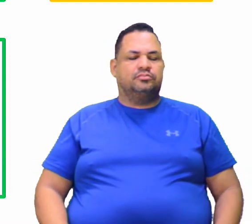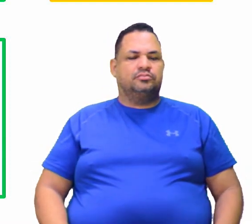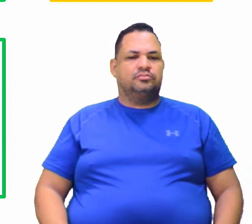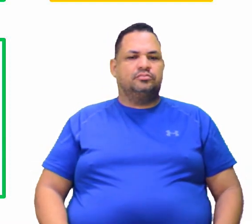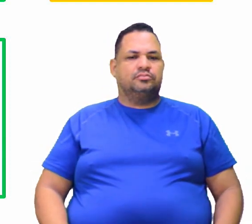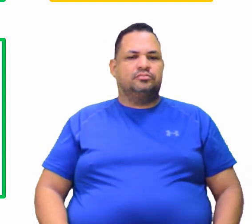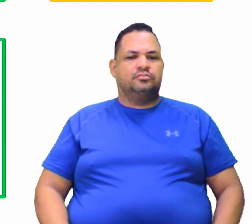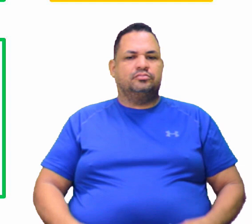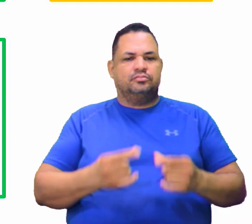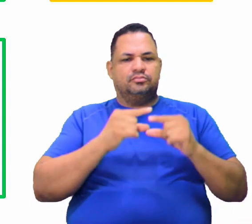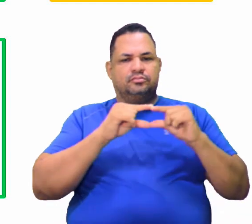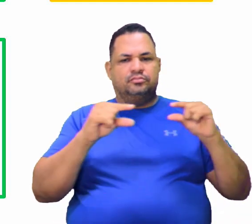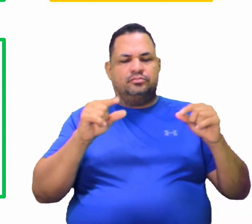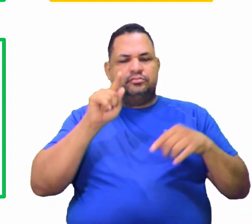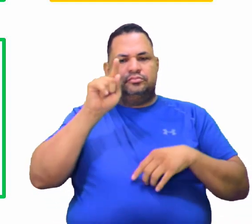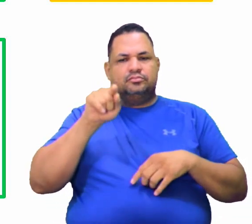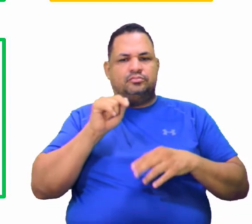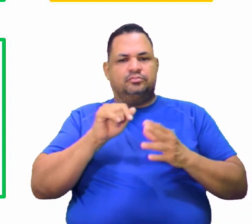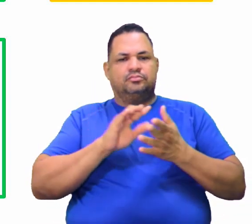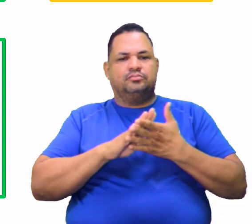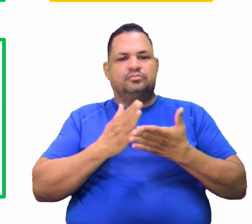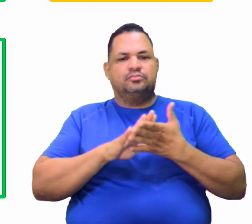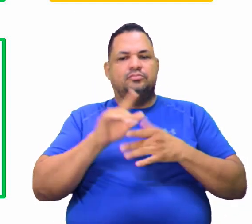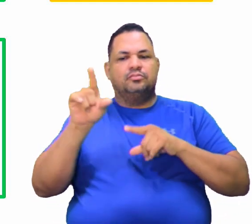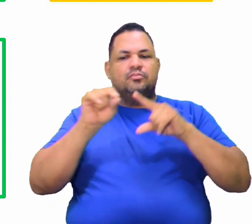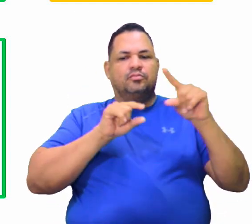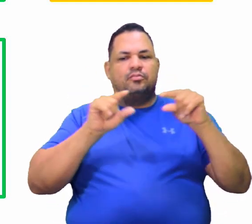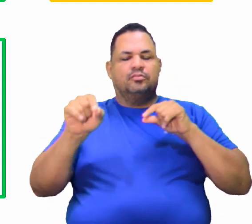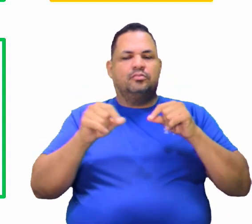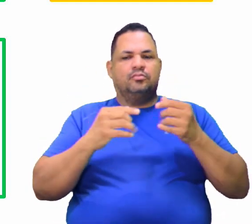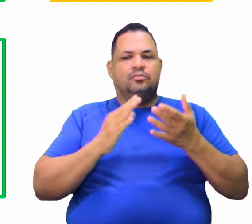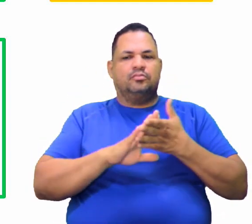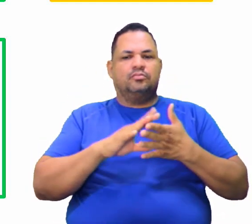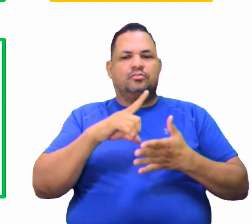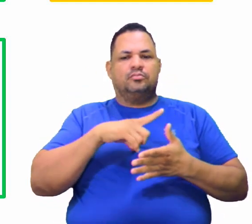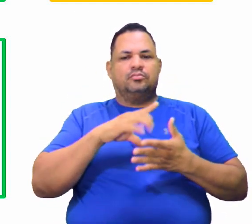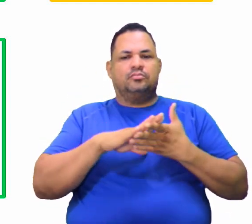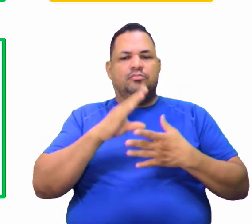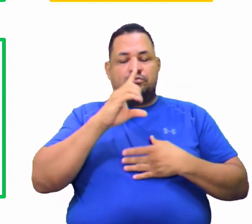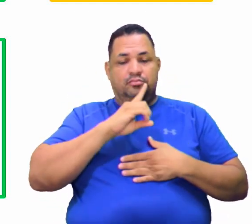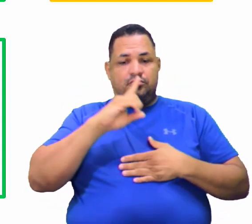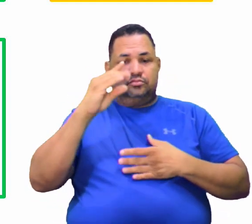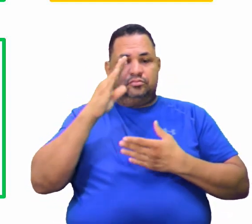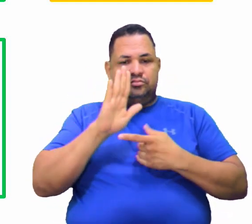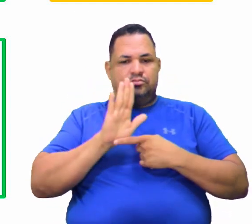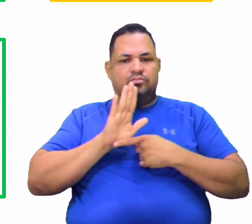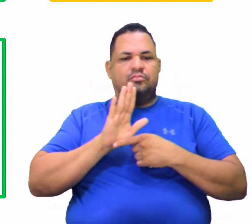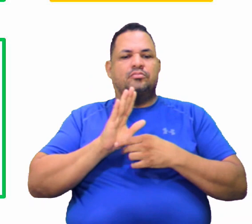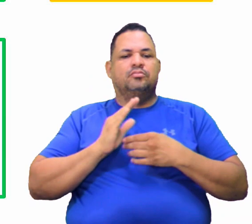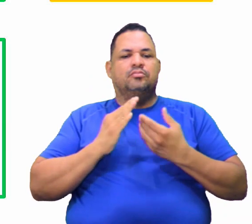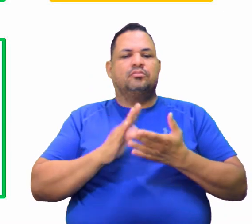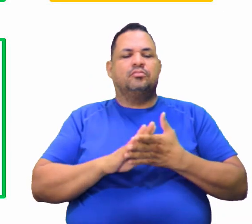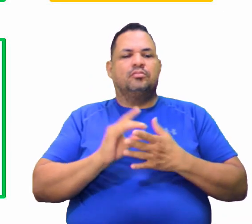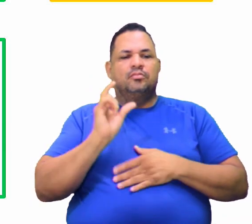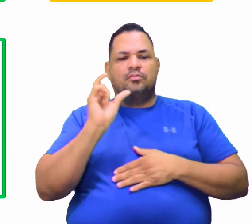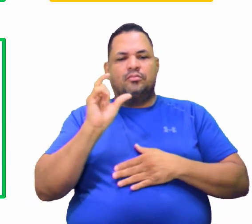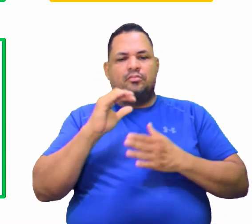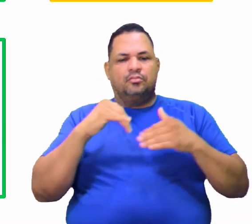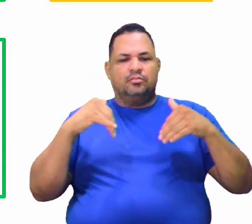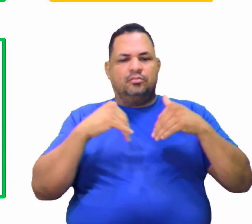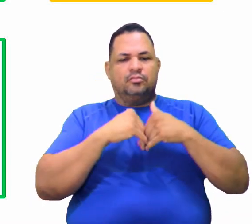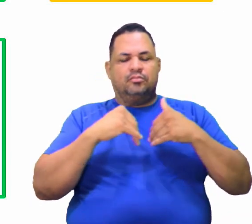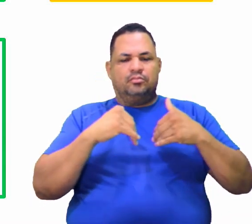com oração exclamativa ou optativa, que Deus te abençoe, né? Com palavra